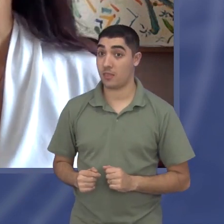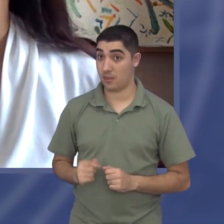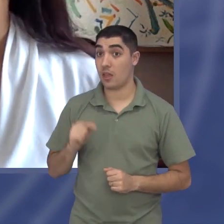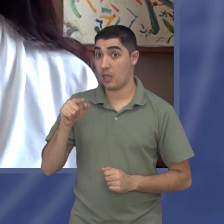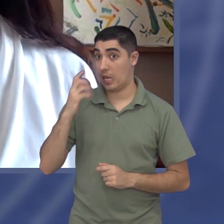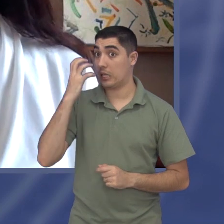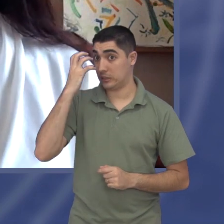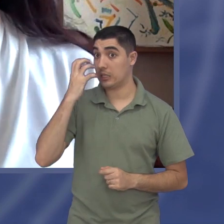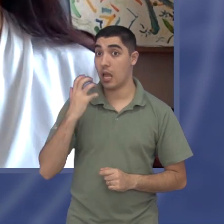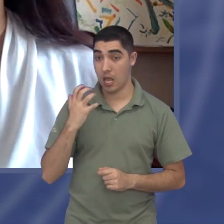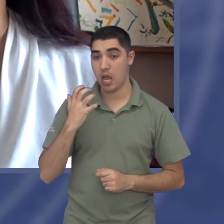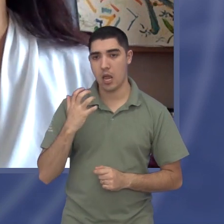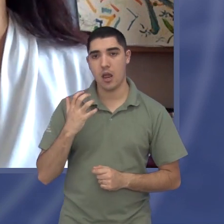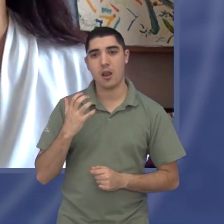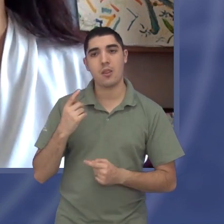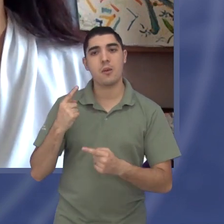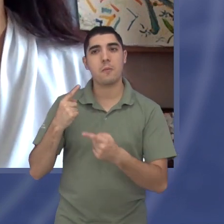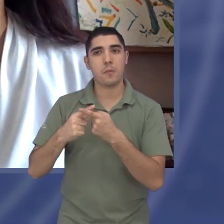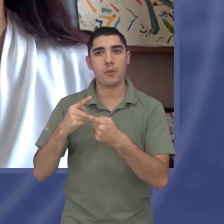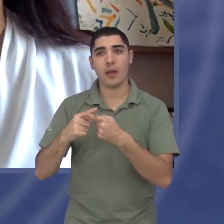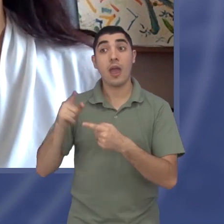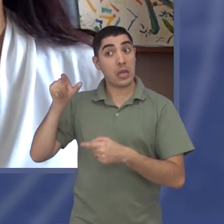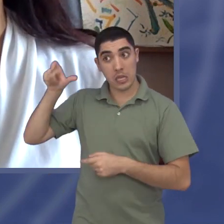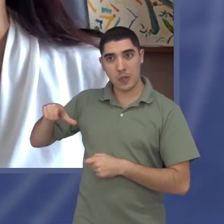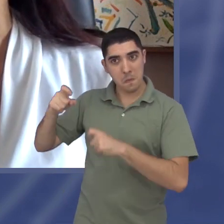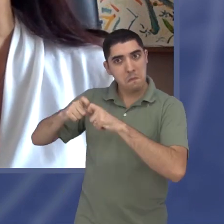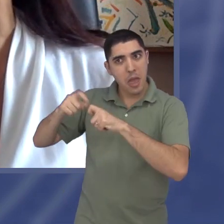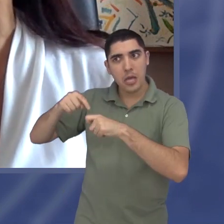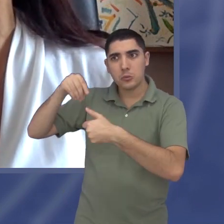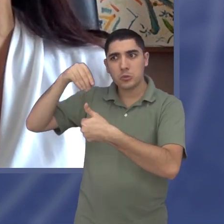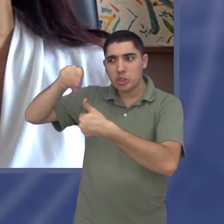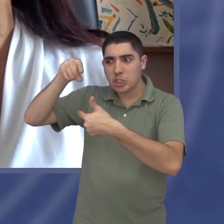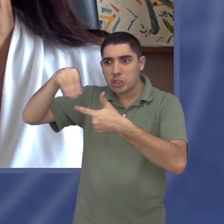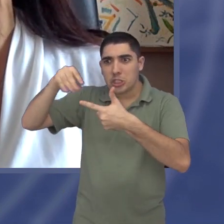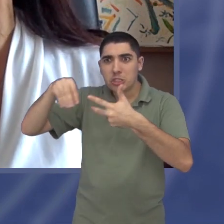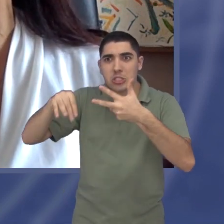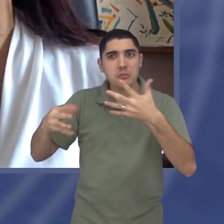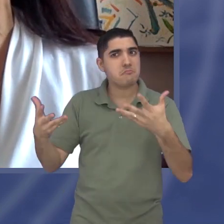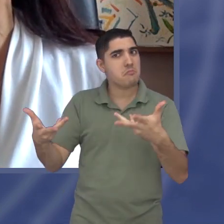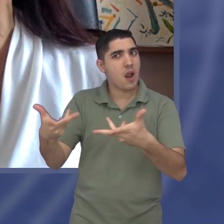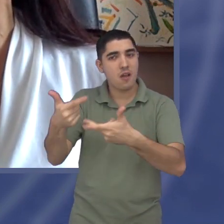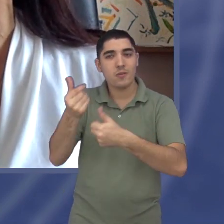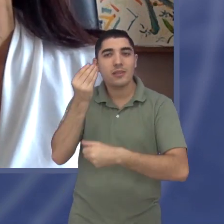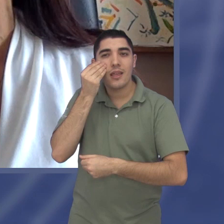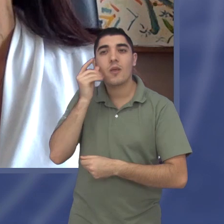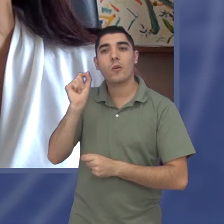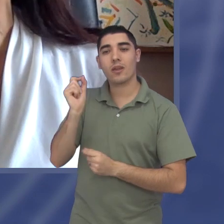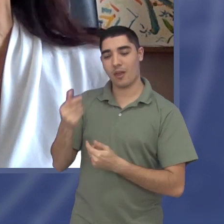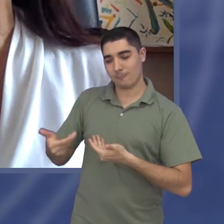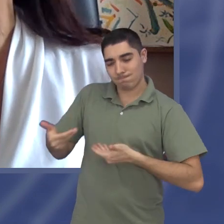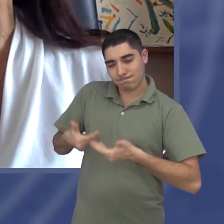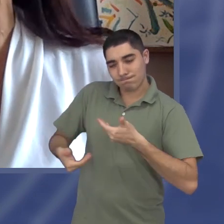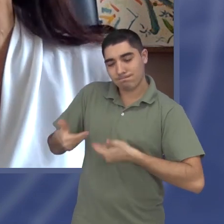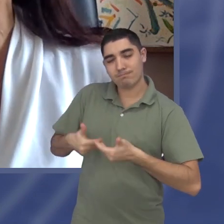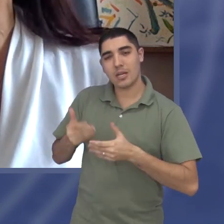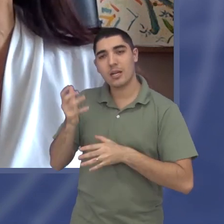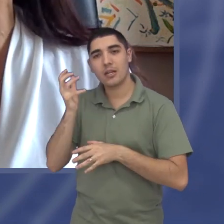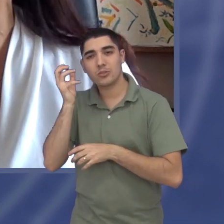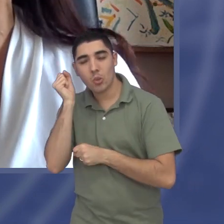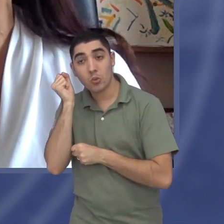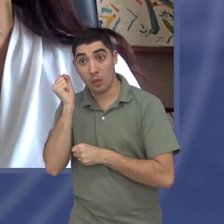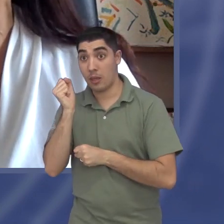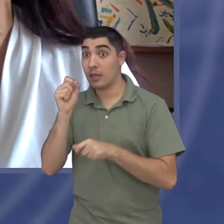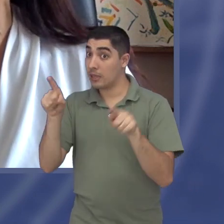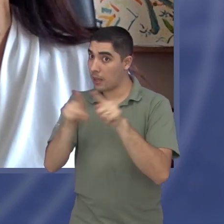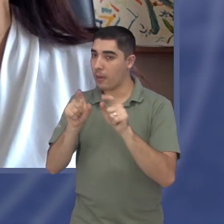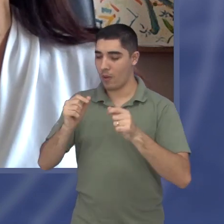Isso é muito sério, que a gente viu e tem muito boas dicas do doutor para a gente pensar, afinal, o sono é o descanso também